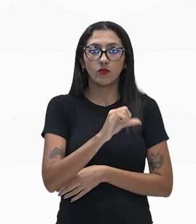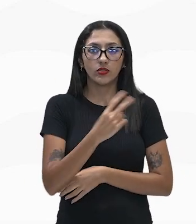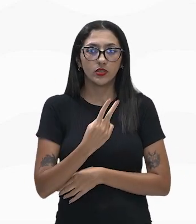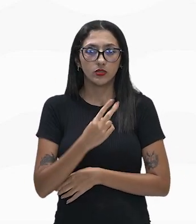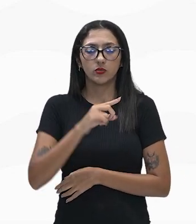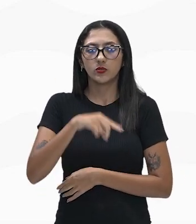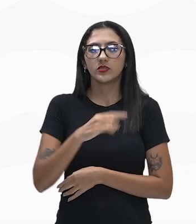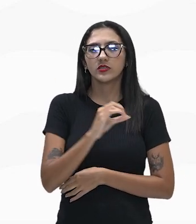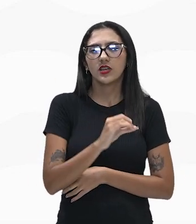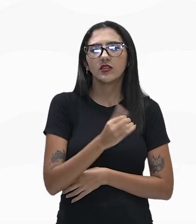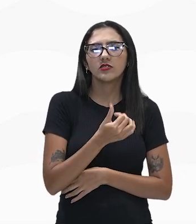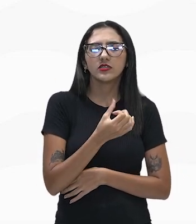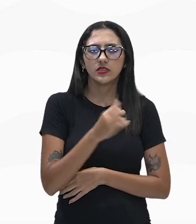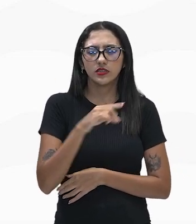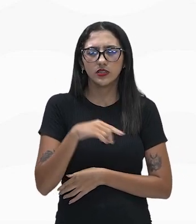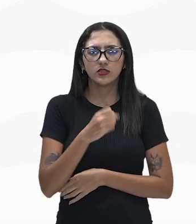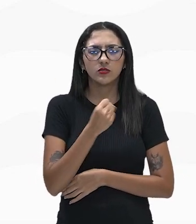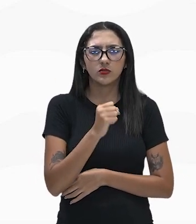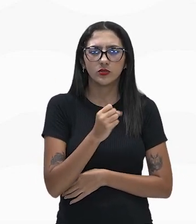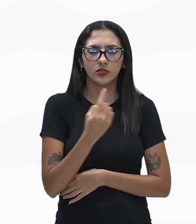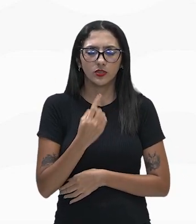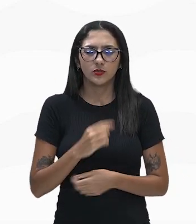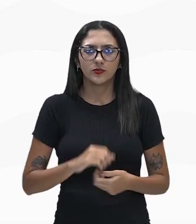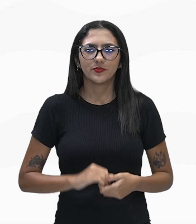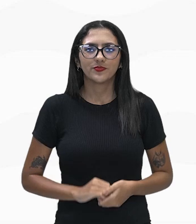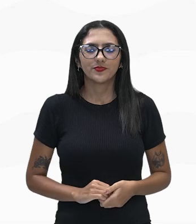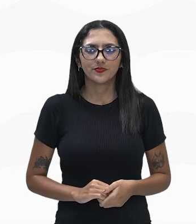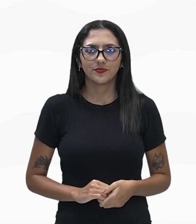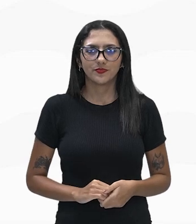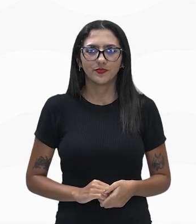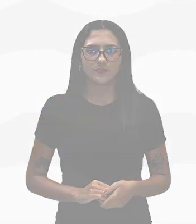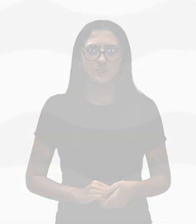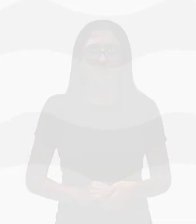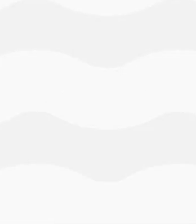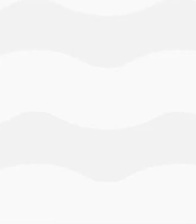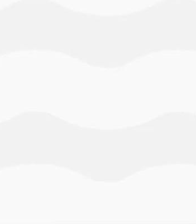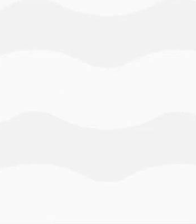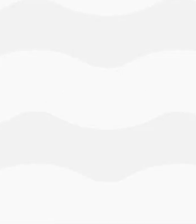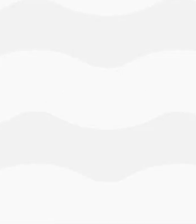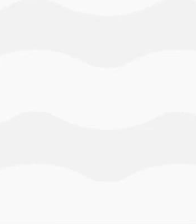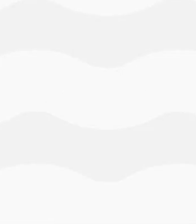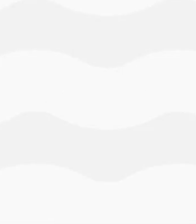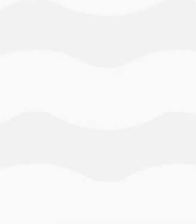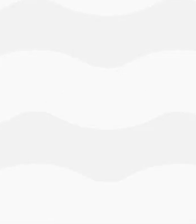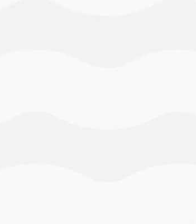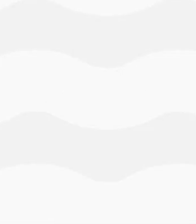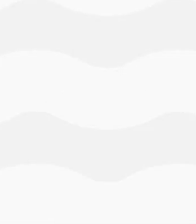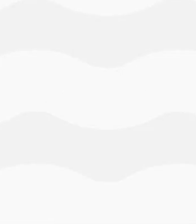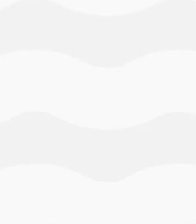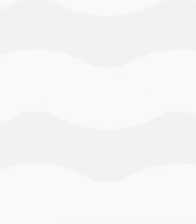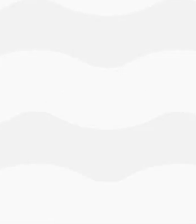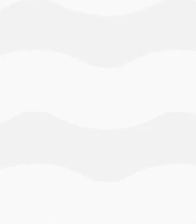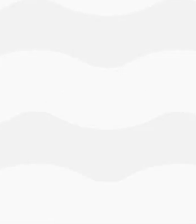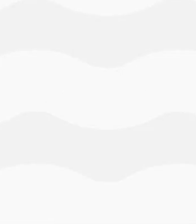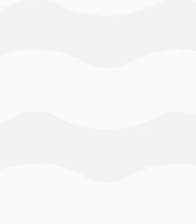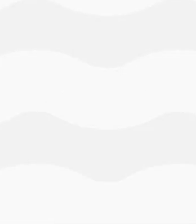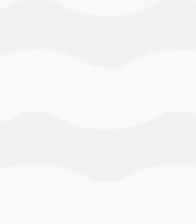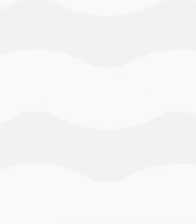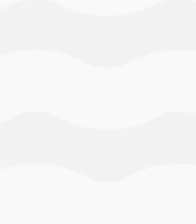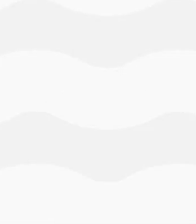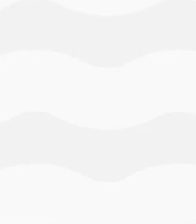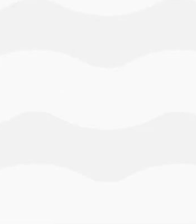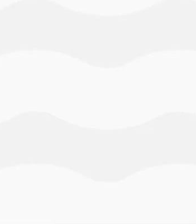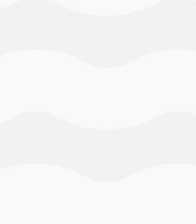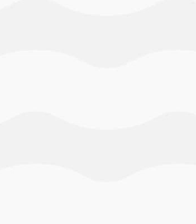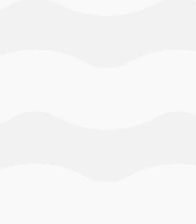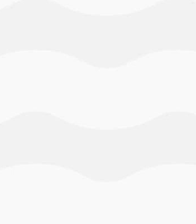mil e mais um pouquinho, tá? Então, só os juros gerados aí nessa simulação, né, fazendo a subtração, então, dos R$